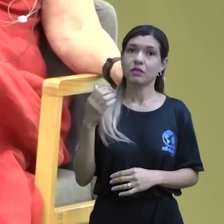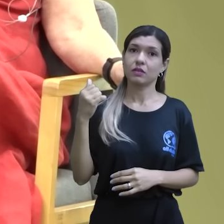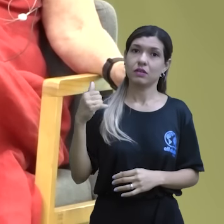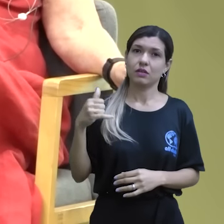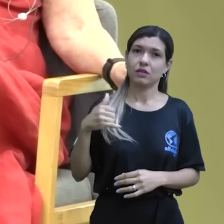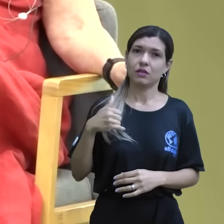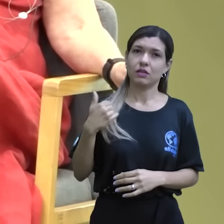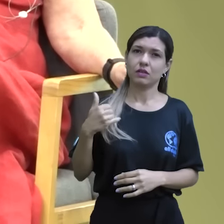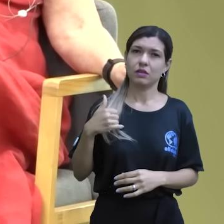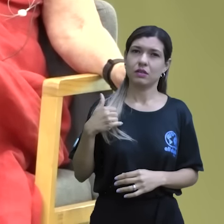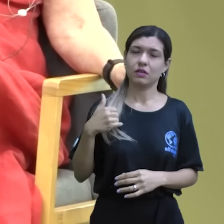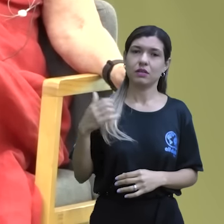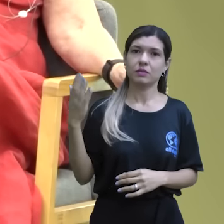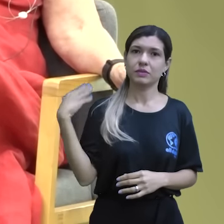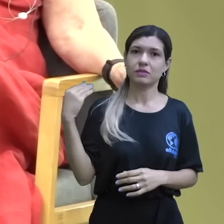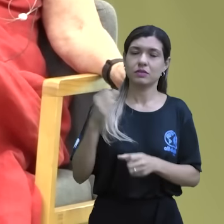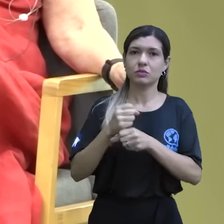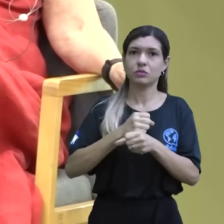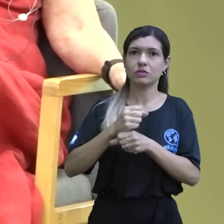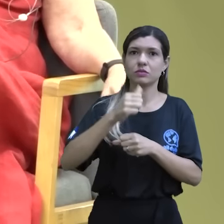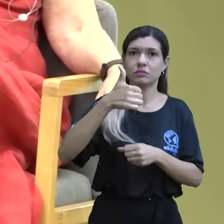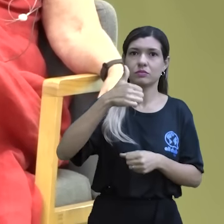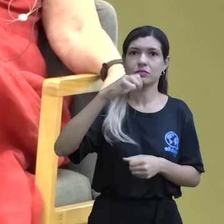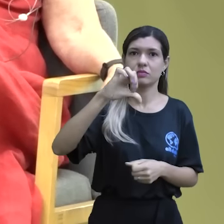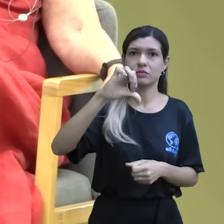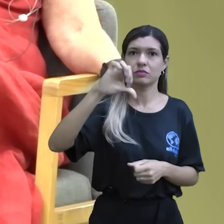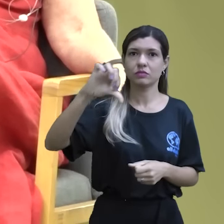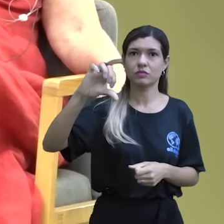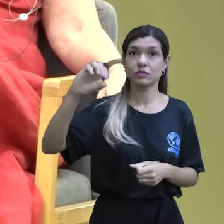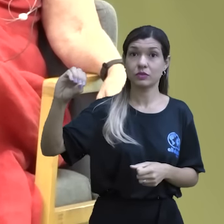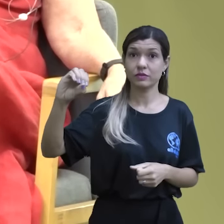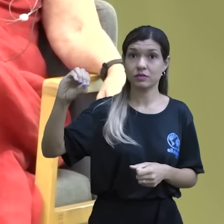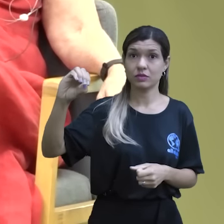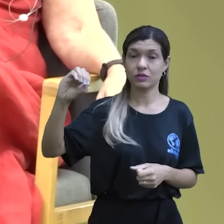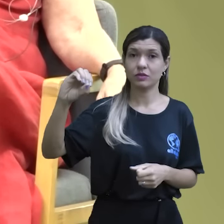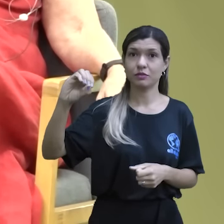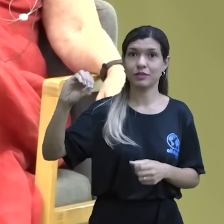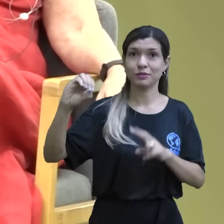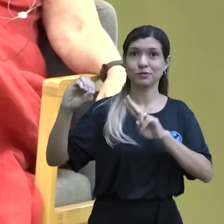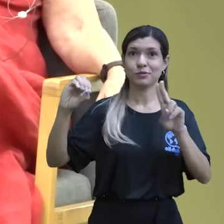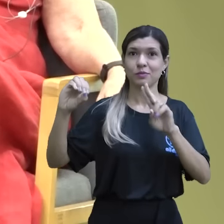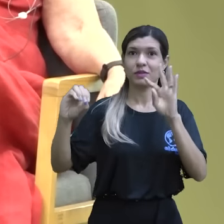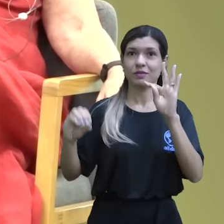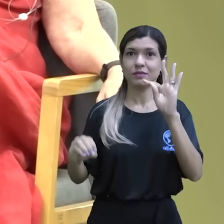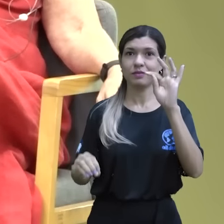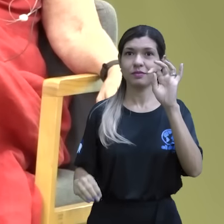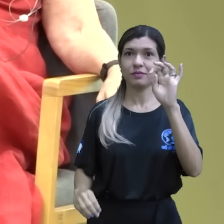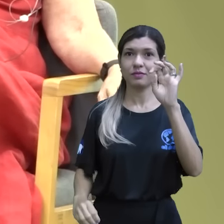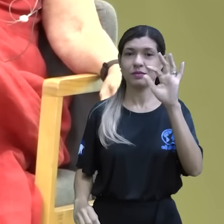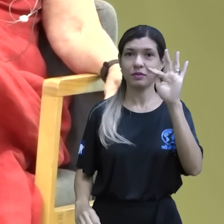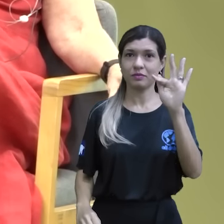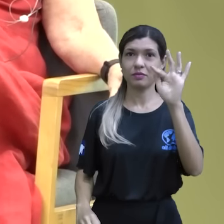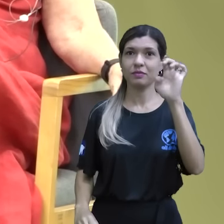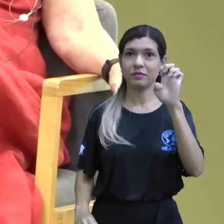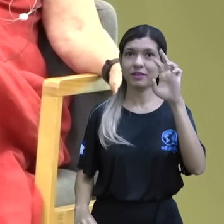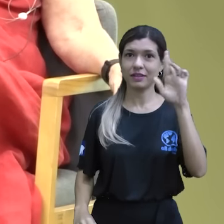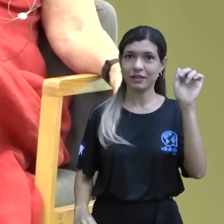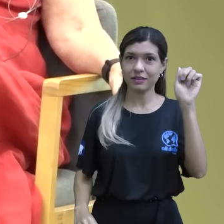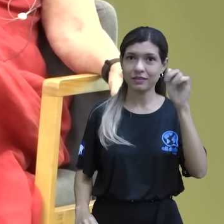trama se passava numa cidade que se chamava Nova Califórnia. E, num dado momento da novela, aparece um personagem chamado Cassie Jones, que